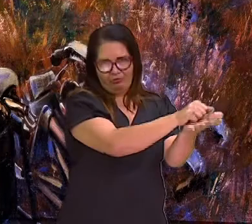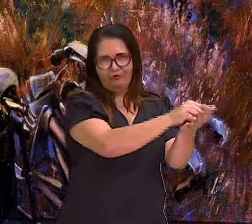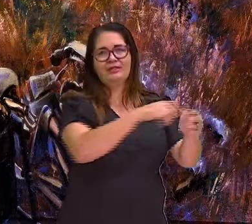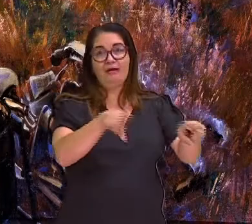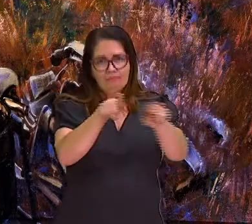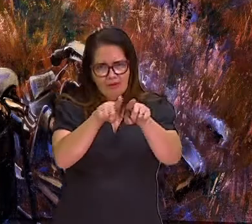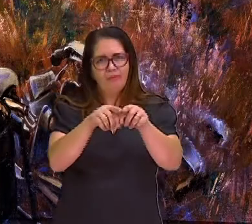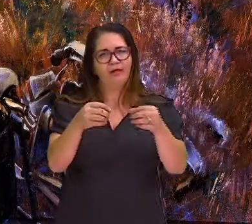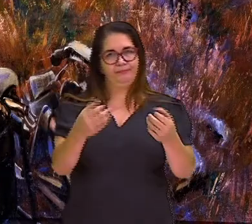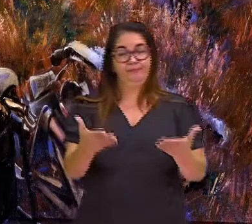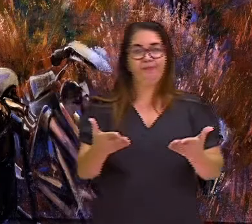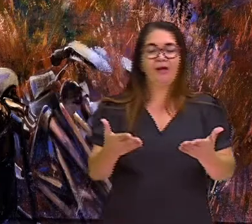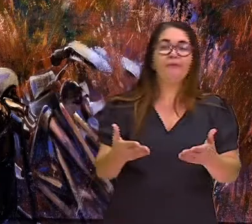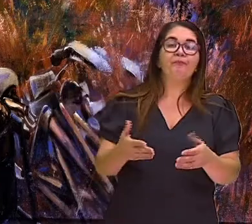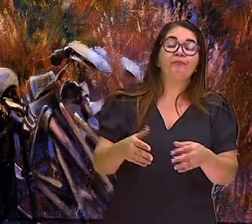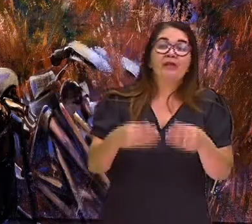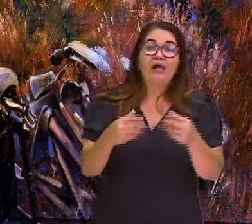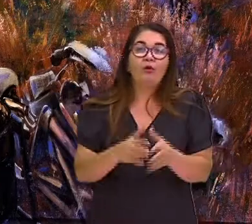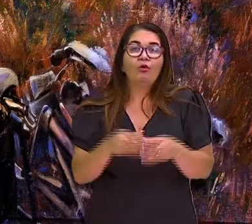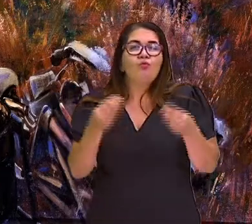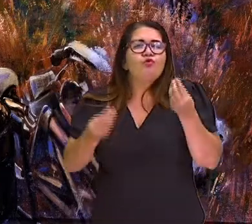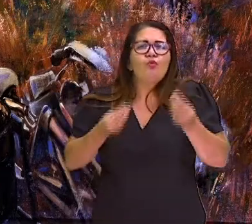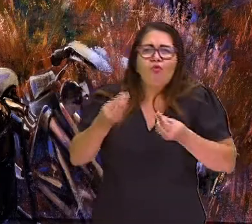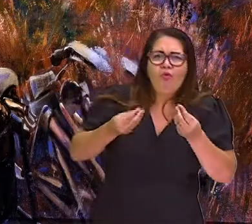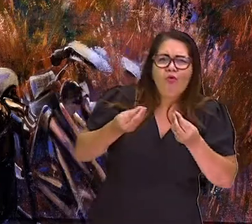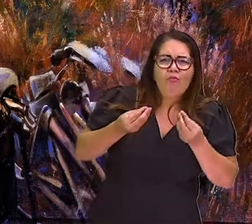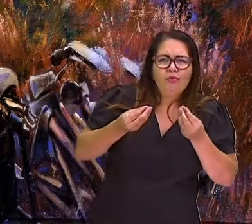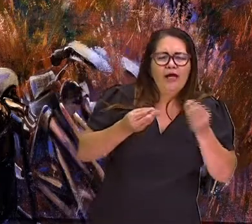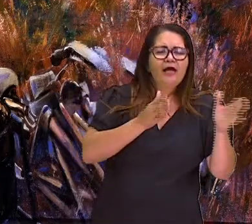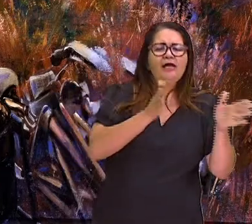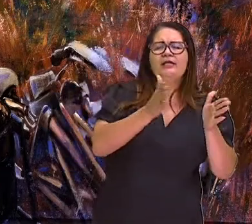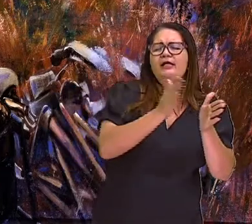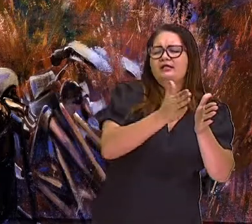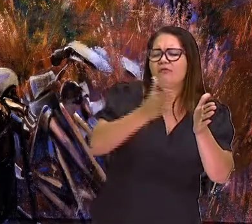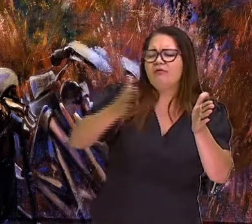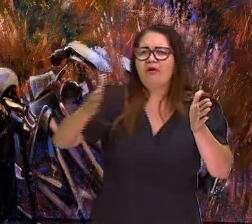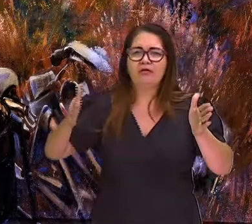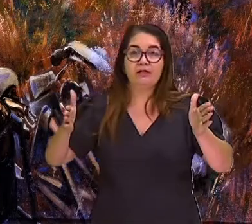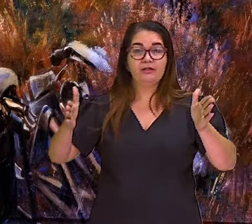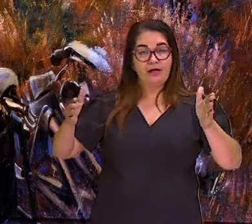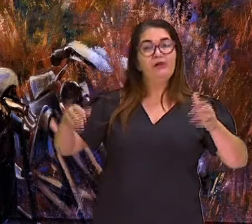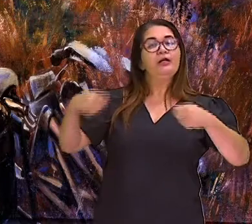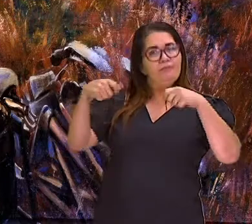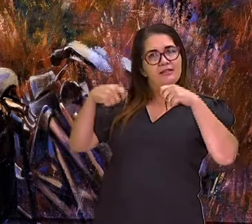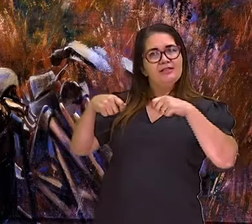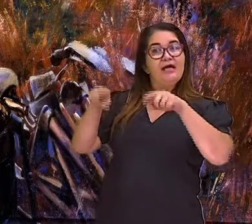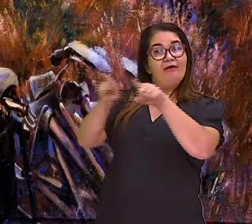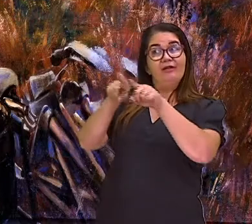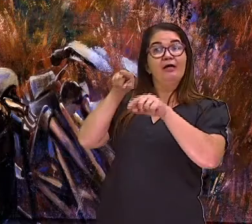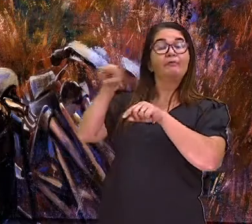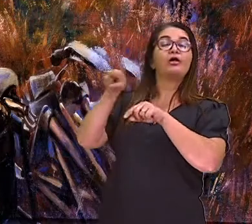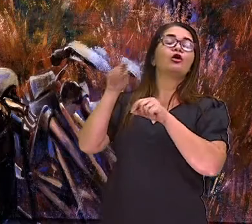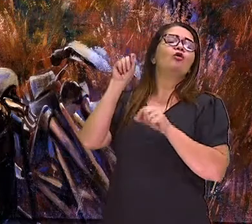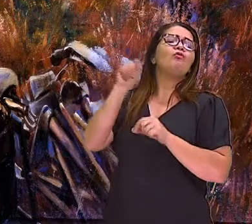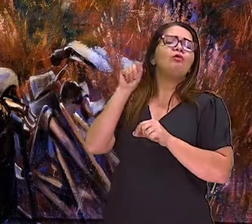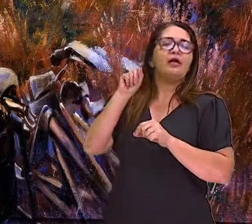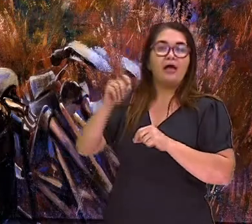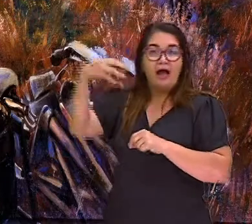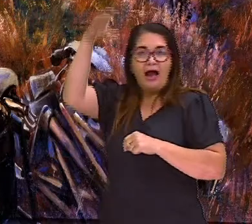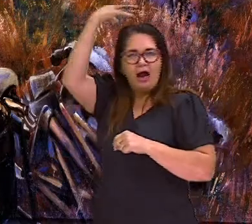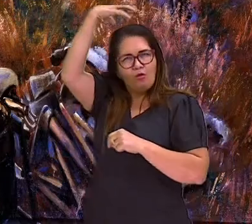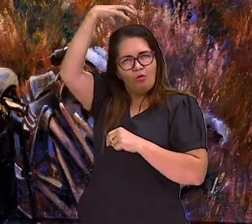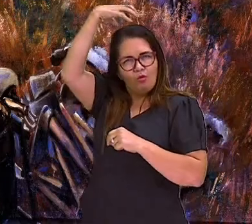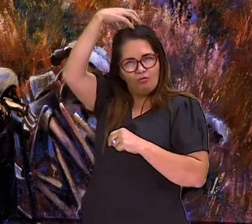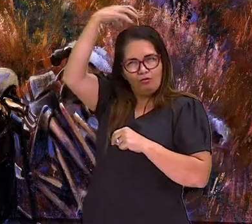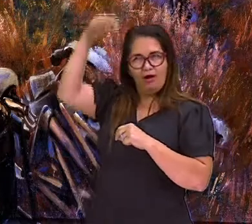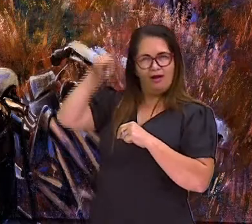reino e parecia bastante atrativo para a coroa. Para realizar essa empreitada,